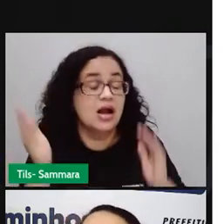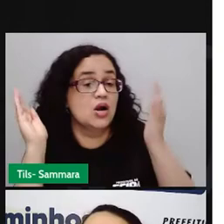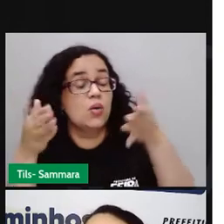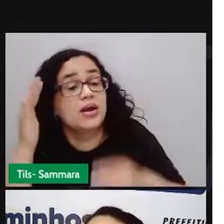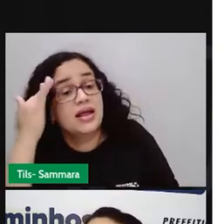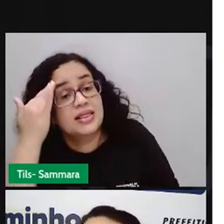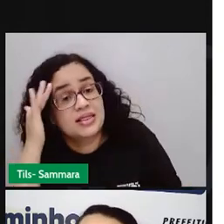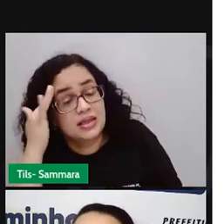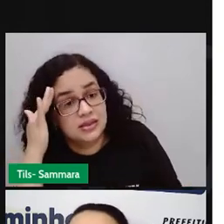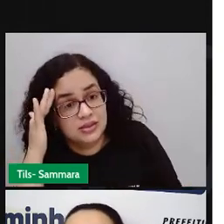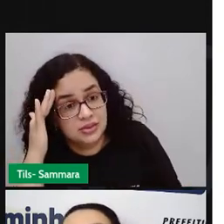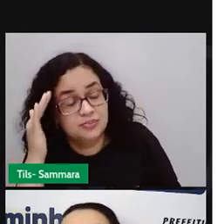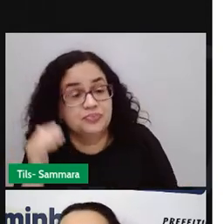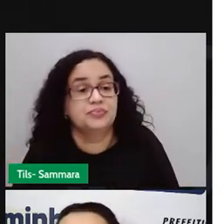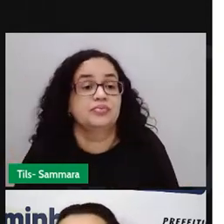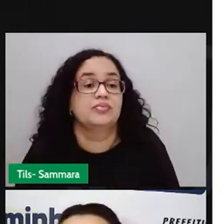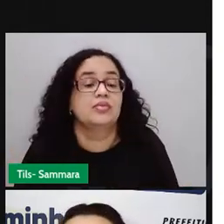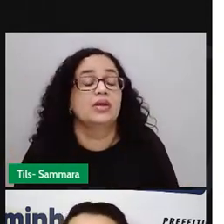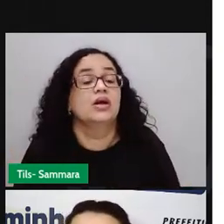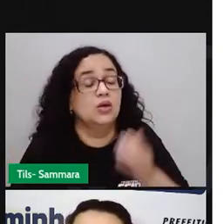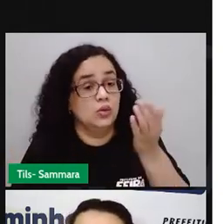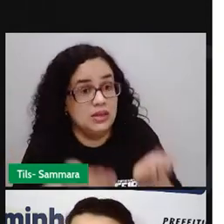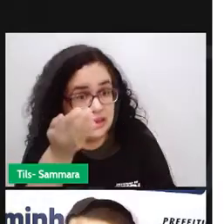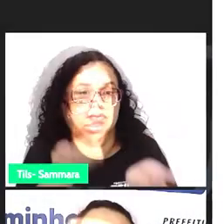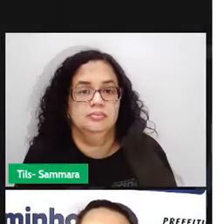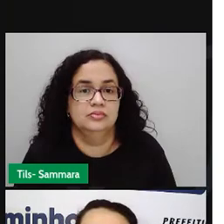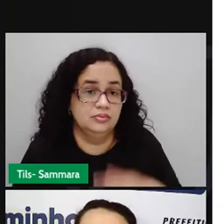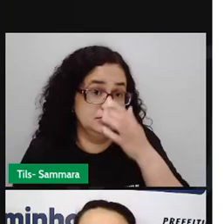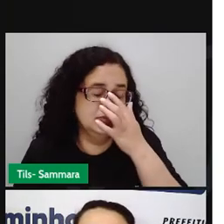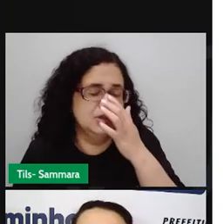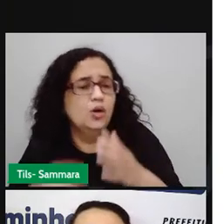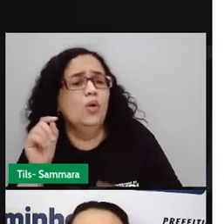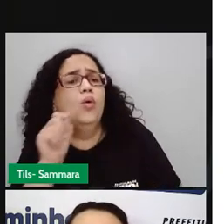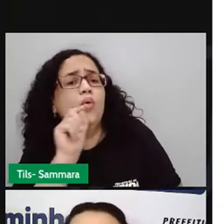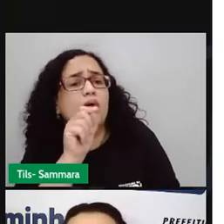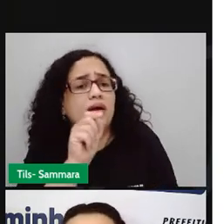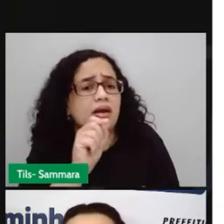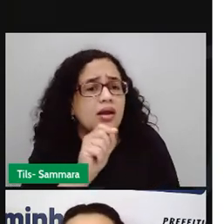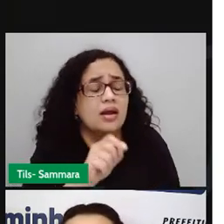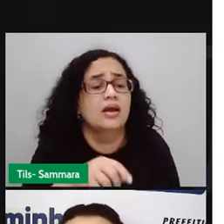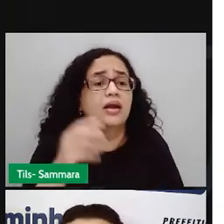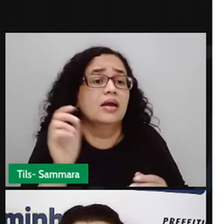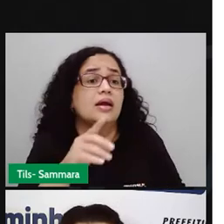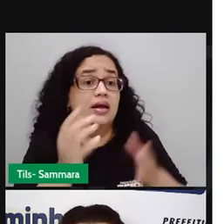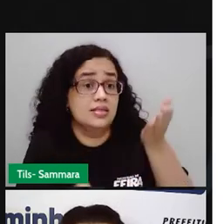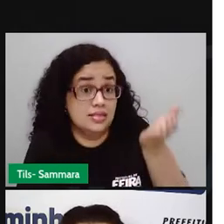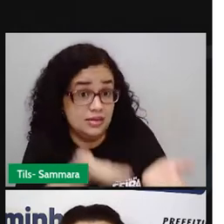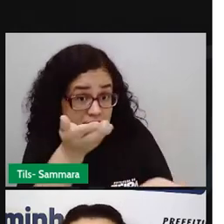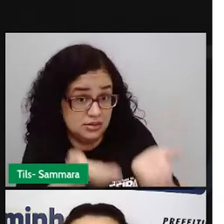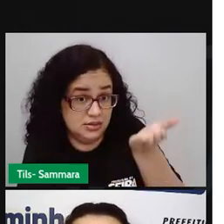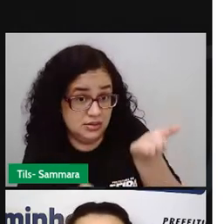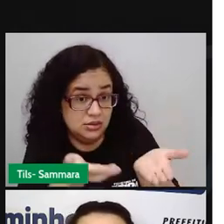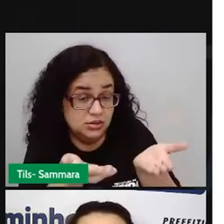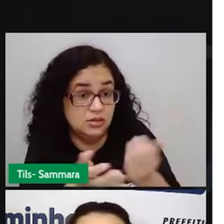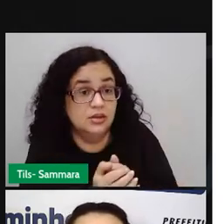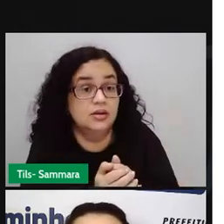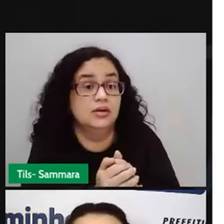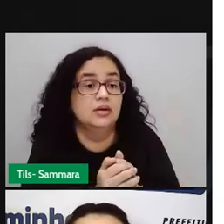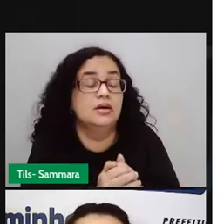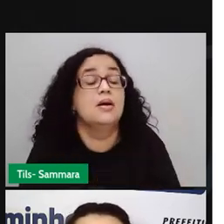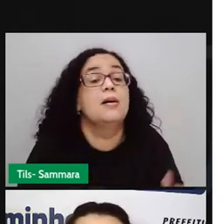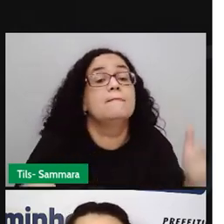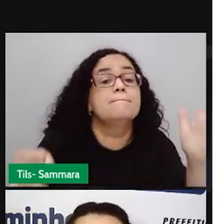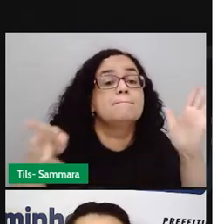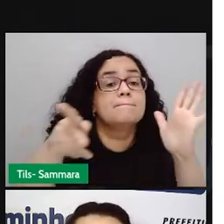entender um pouquinho mais sobre densidade. E o que é, então, turma, densidade? A densidade